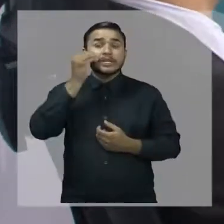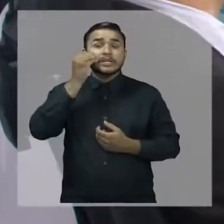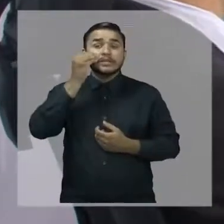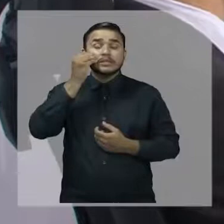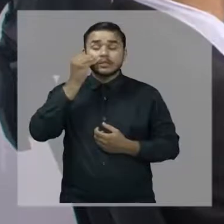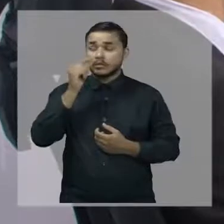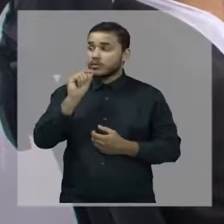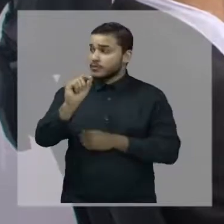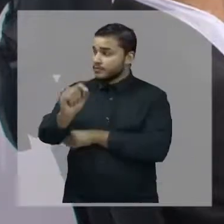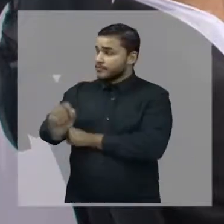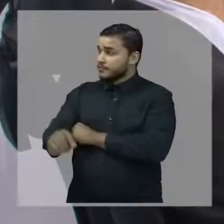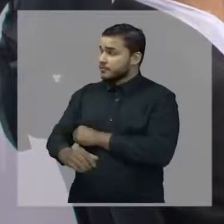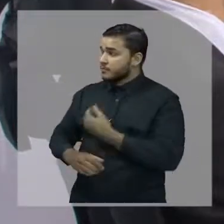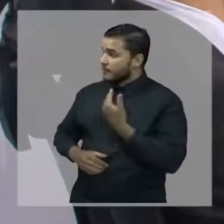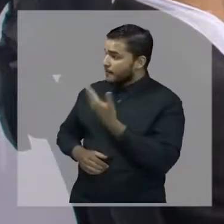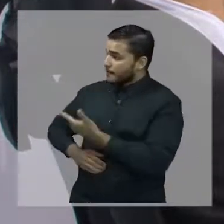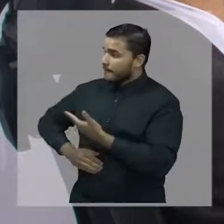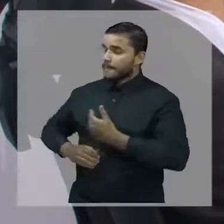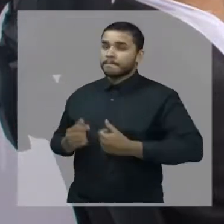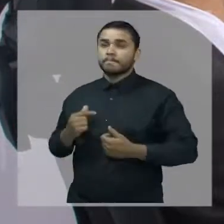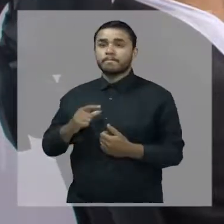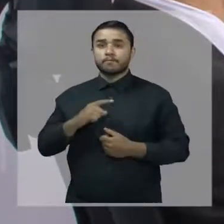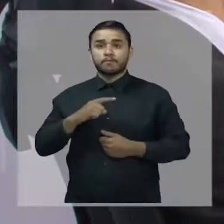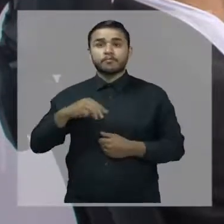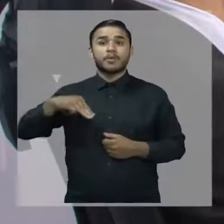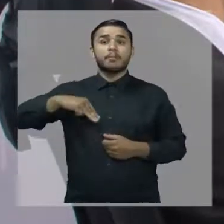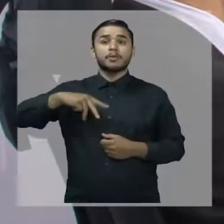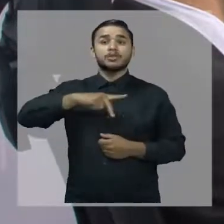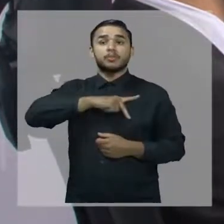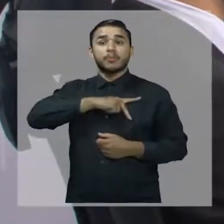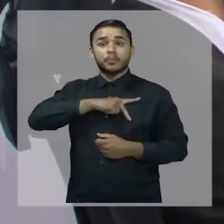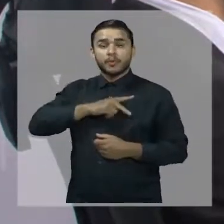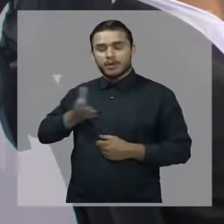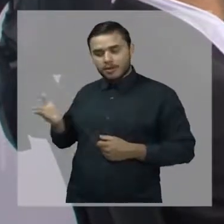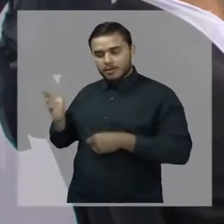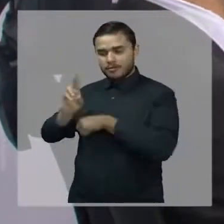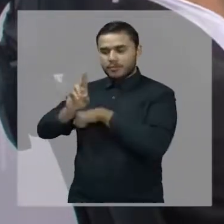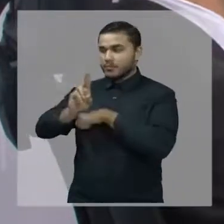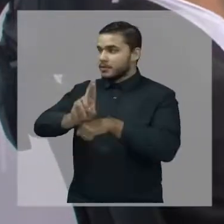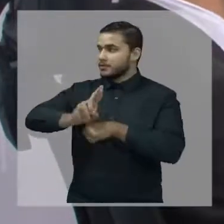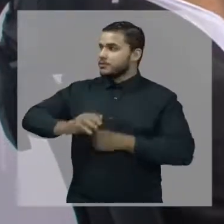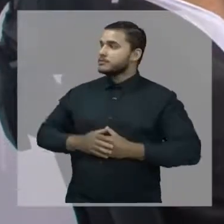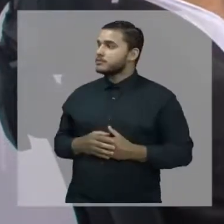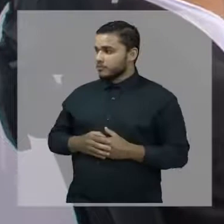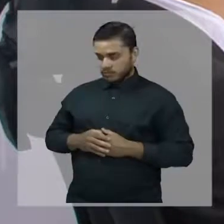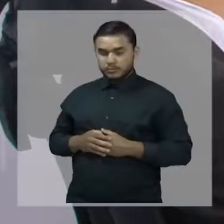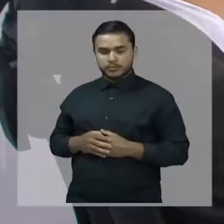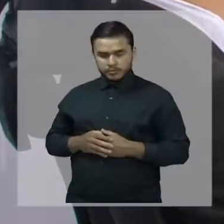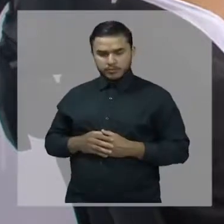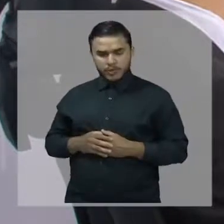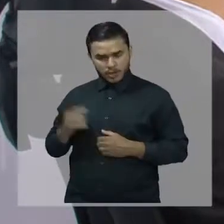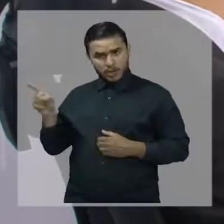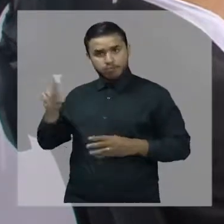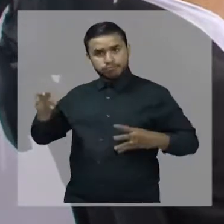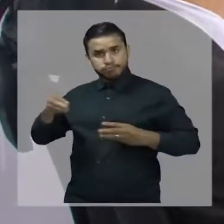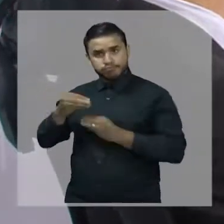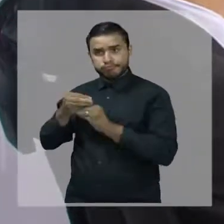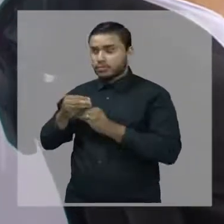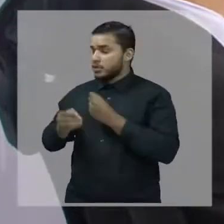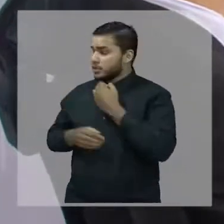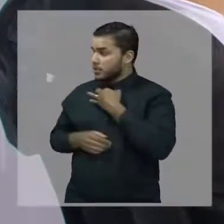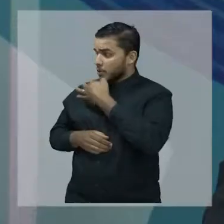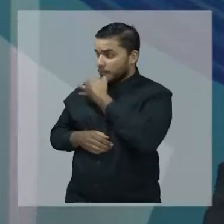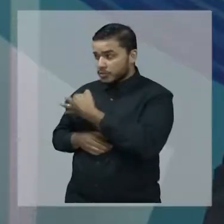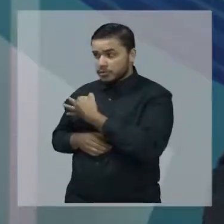daí, traduzindo a palavra do representante aqui do Ministério Público, eu tenho a dizer o seguinte: